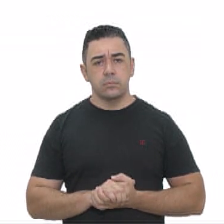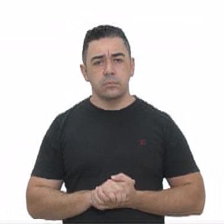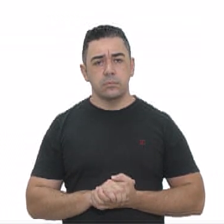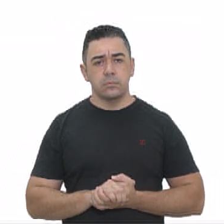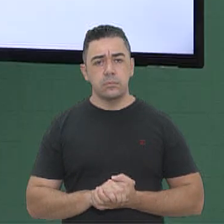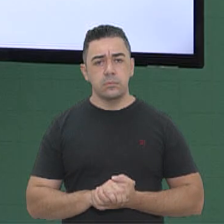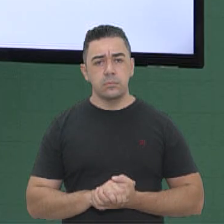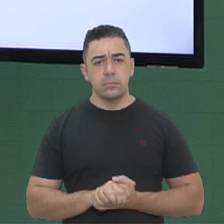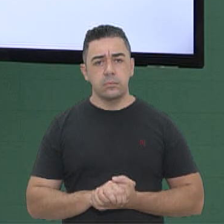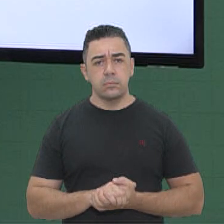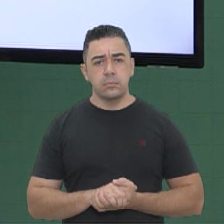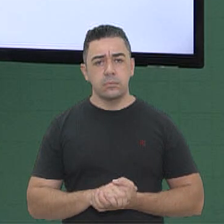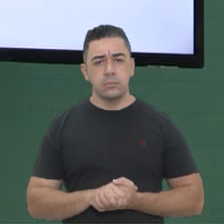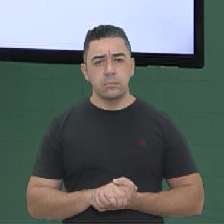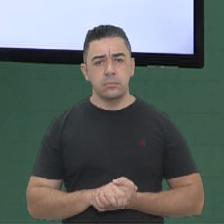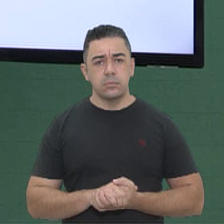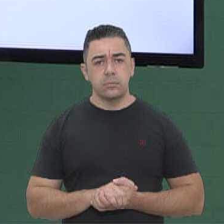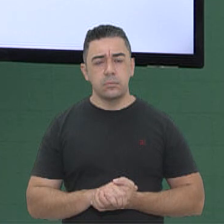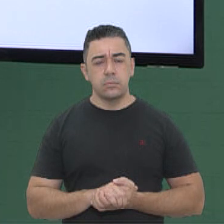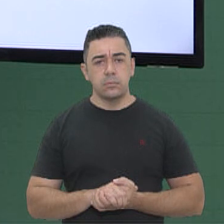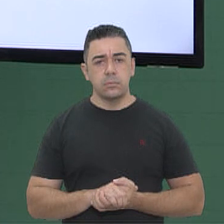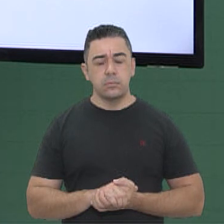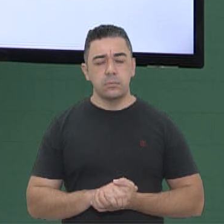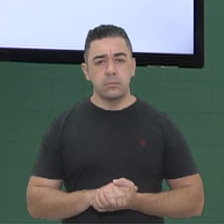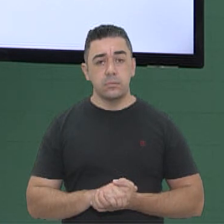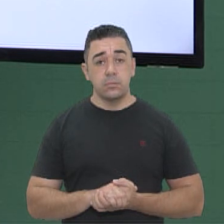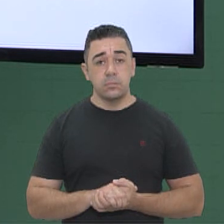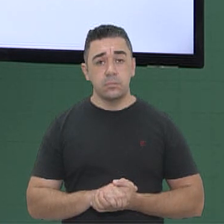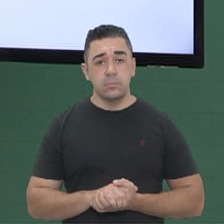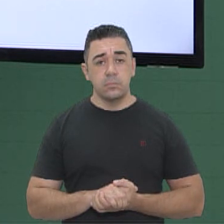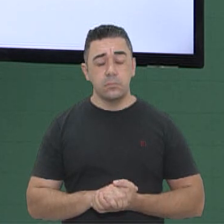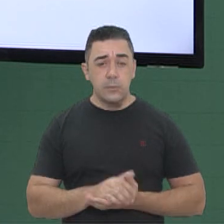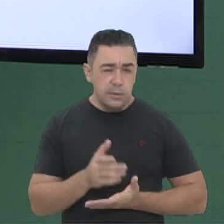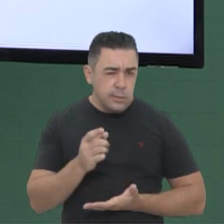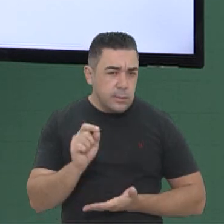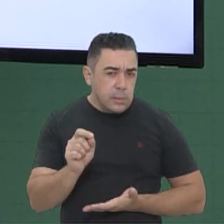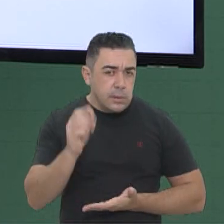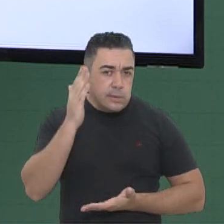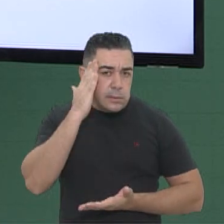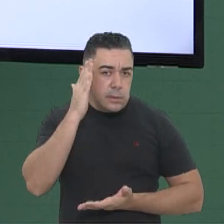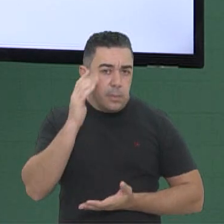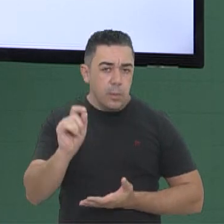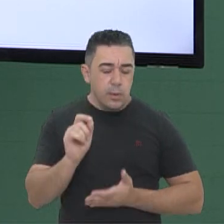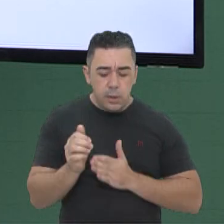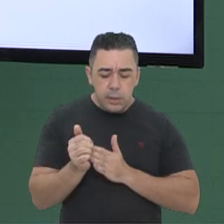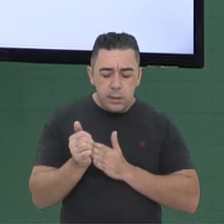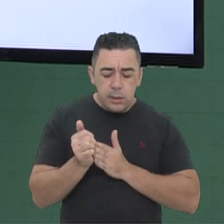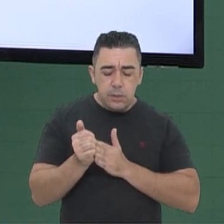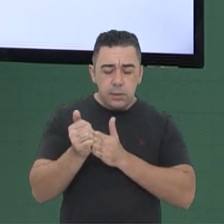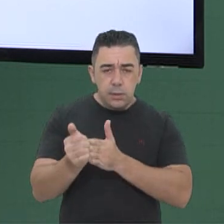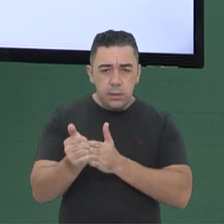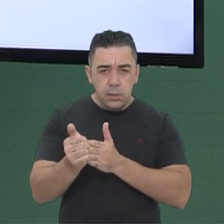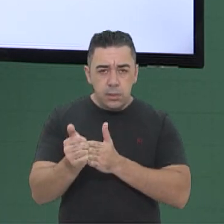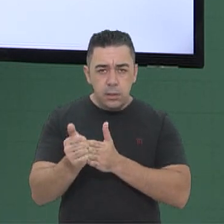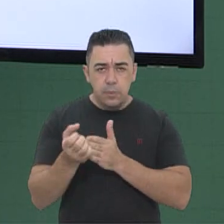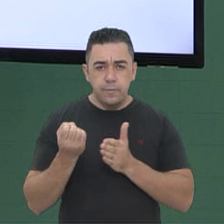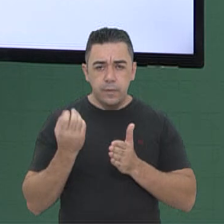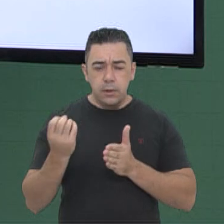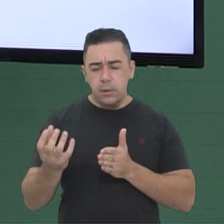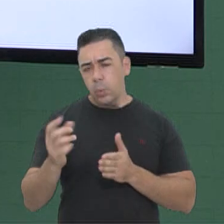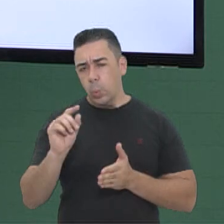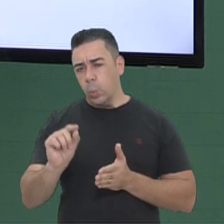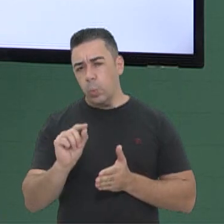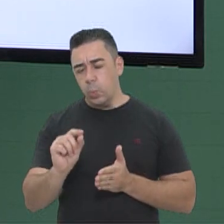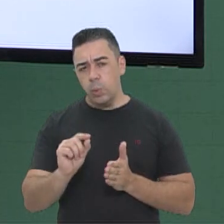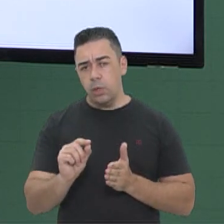redactar versões em outros idiomas. A saber aqui que uma guia de viagem vai trabalhar com